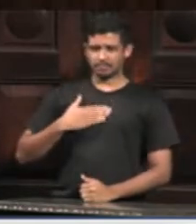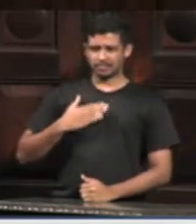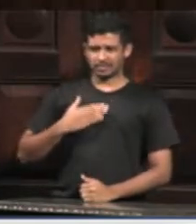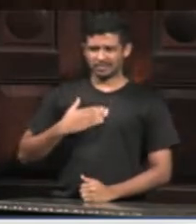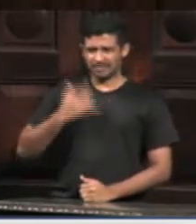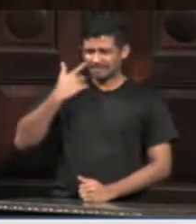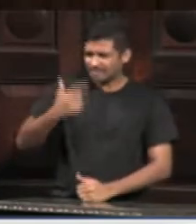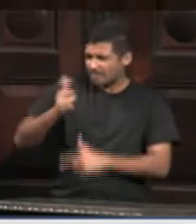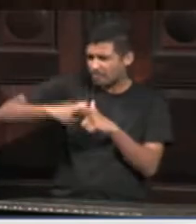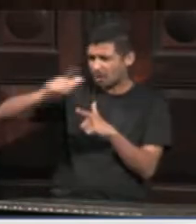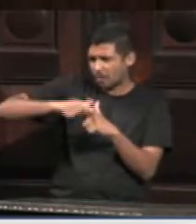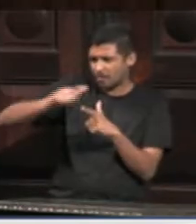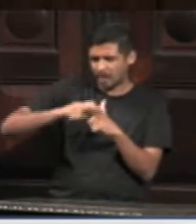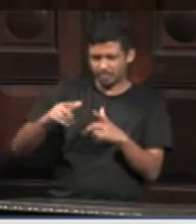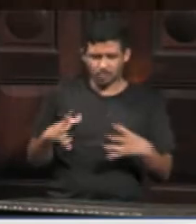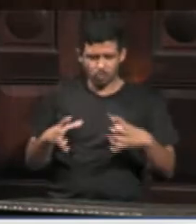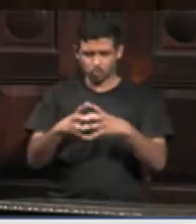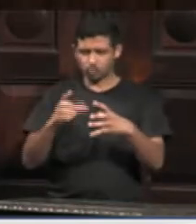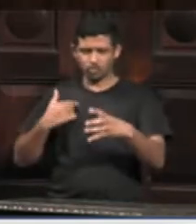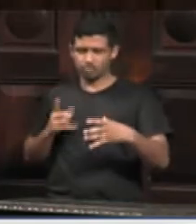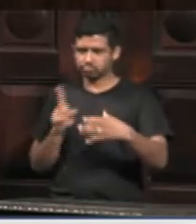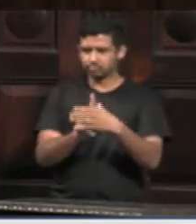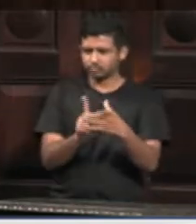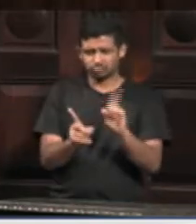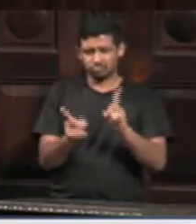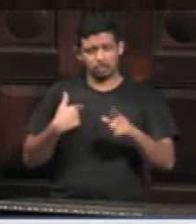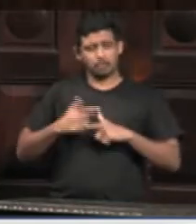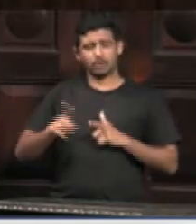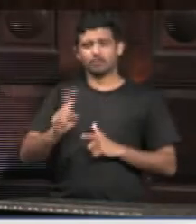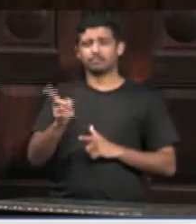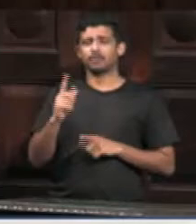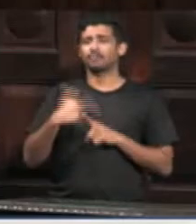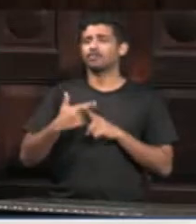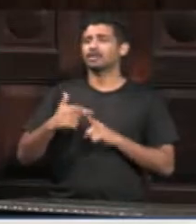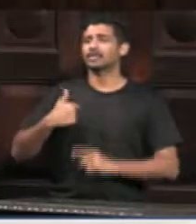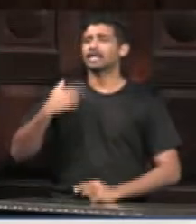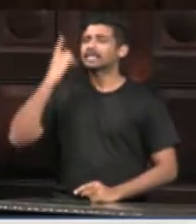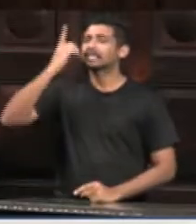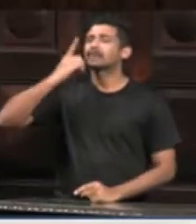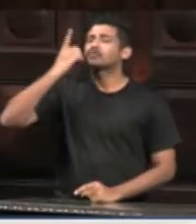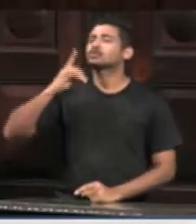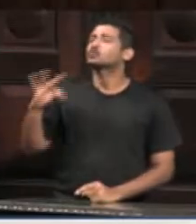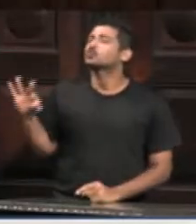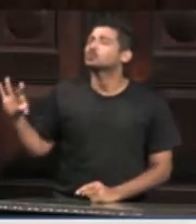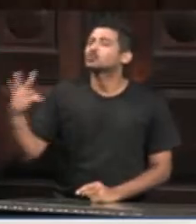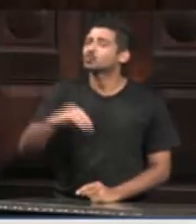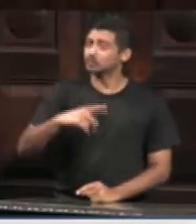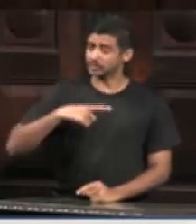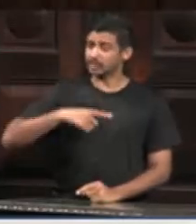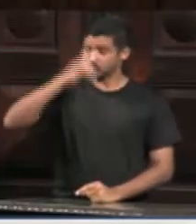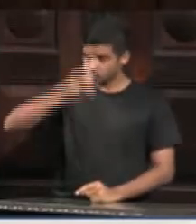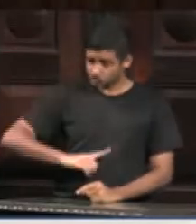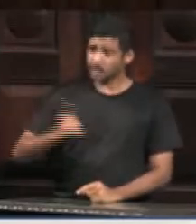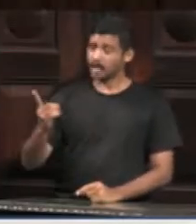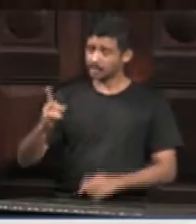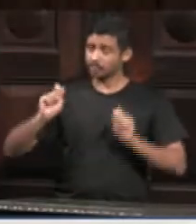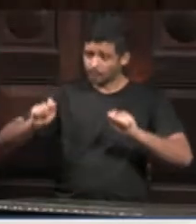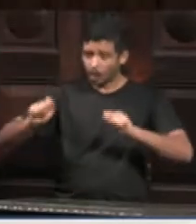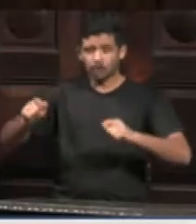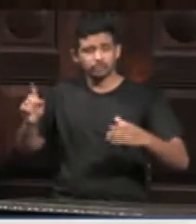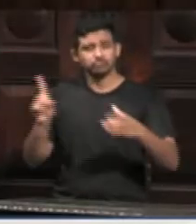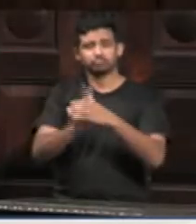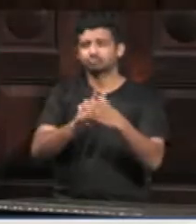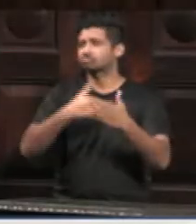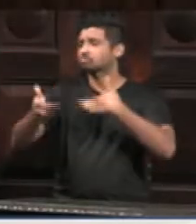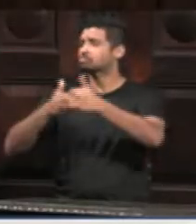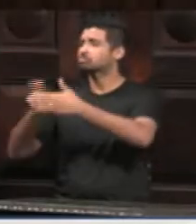problema não participar de comissão, até porque eu, como deputado, tenho garantido o direito de participar de qualquer